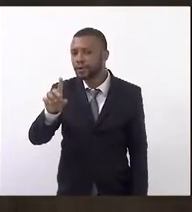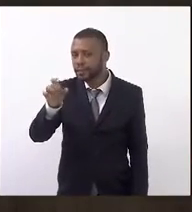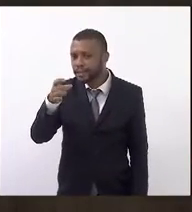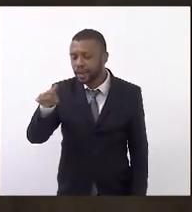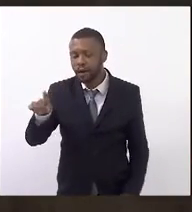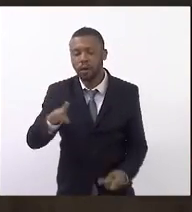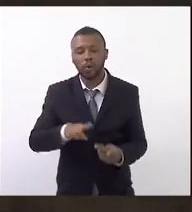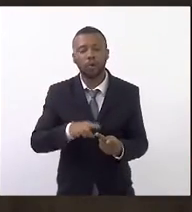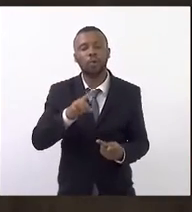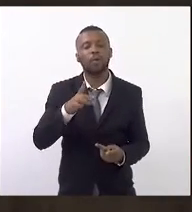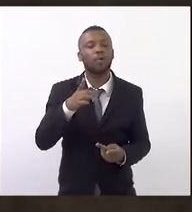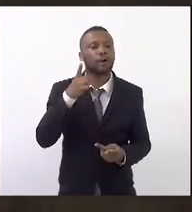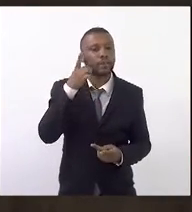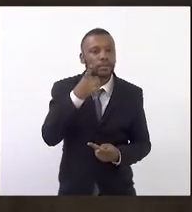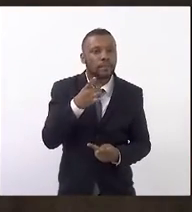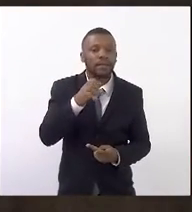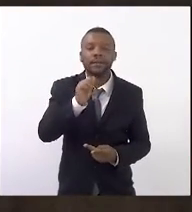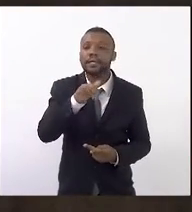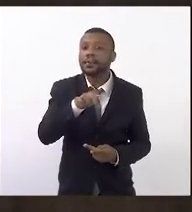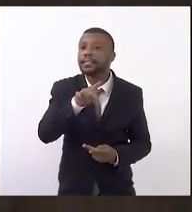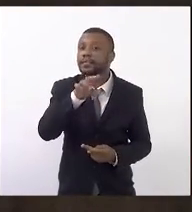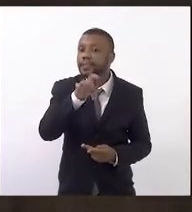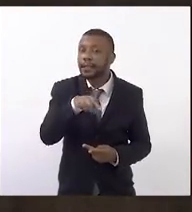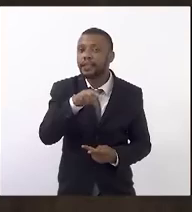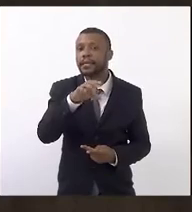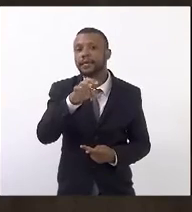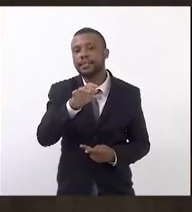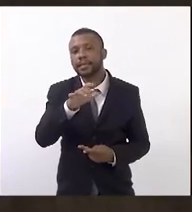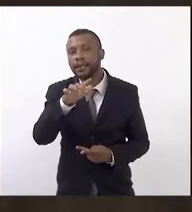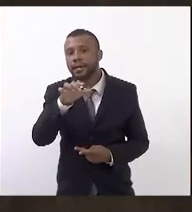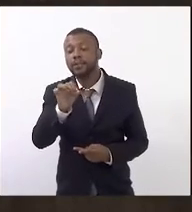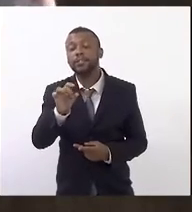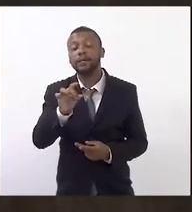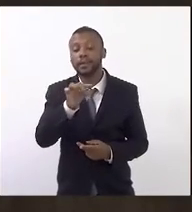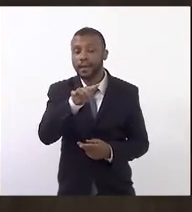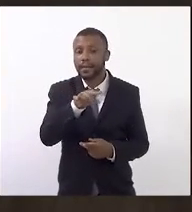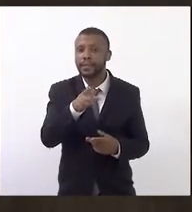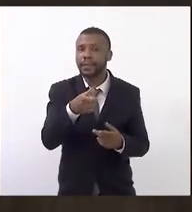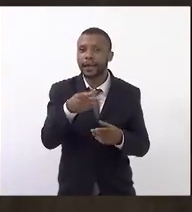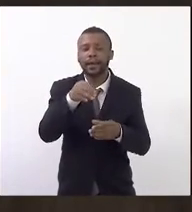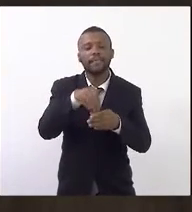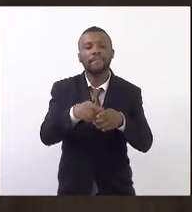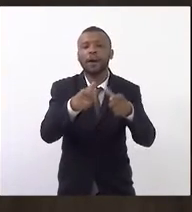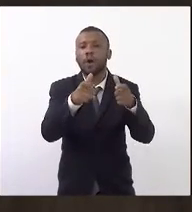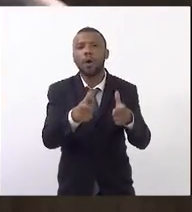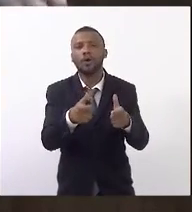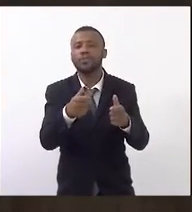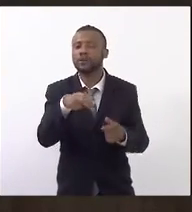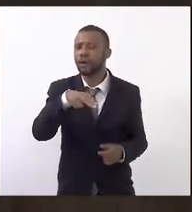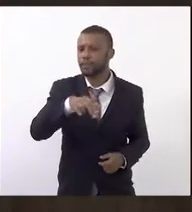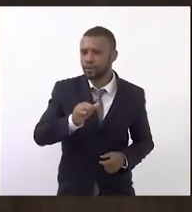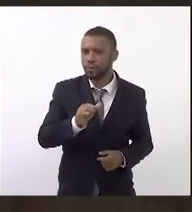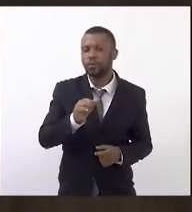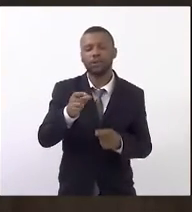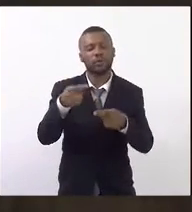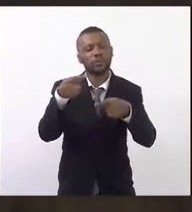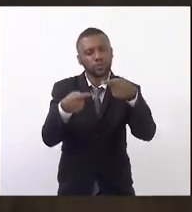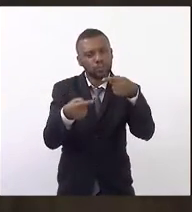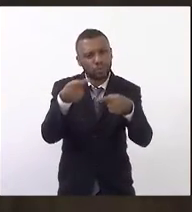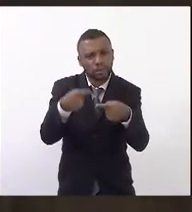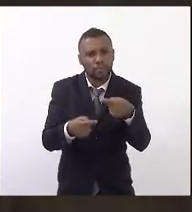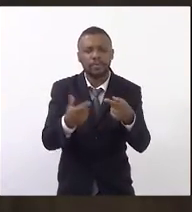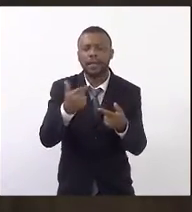ele, em Nova Iguaçu, em reunião com o prefeito de Nova Iguaçu, também tratando das inundações que afetaram